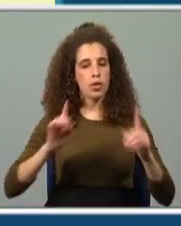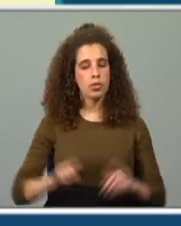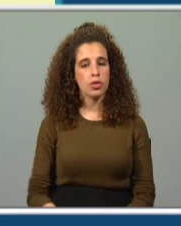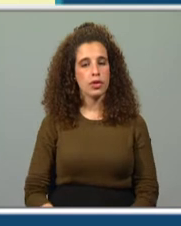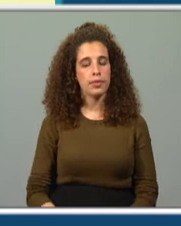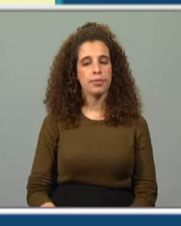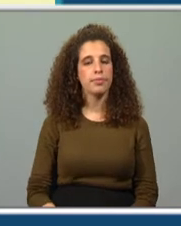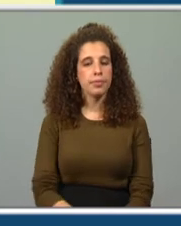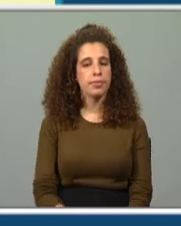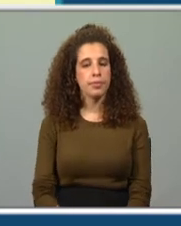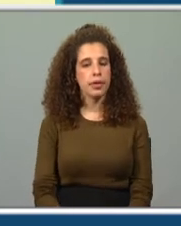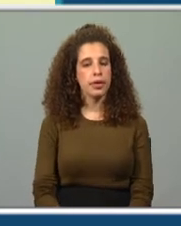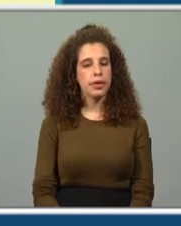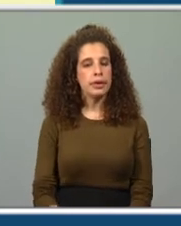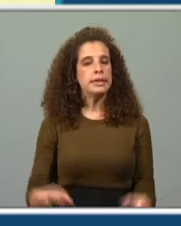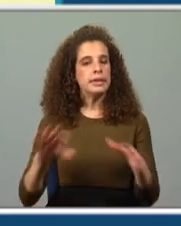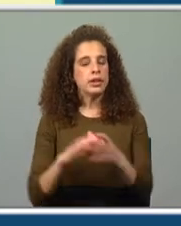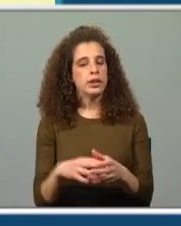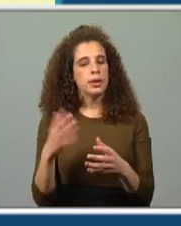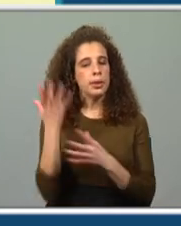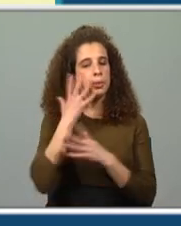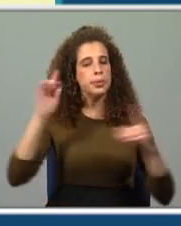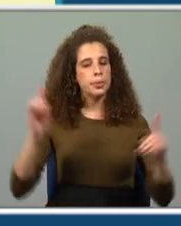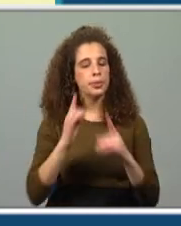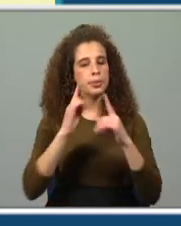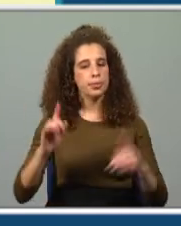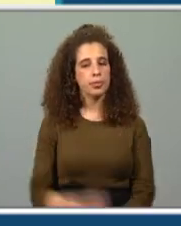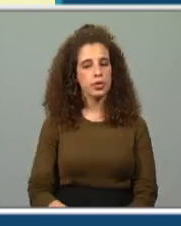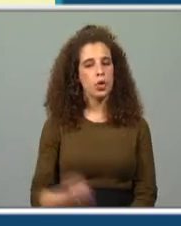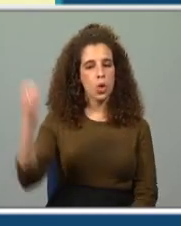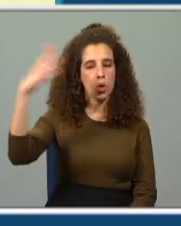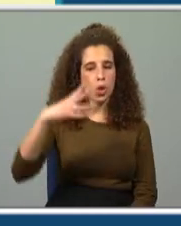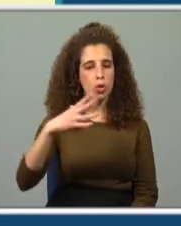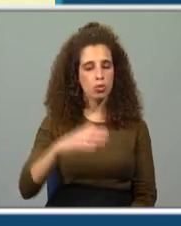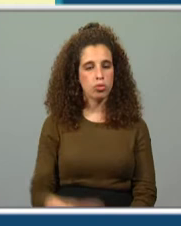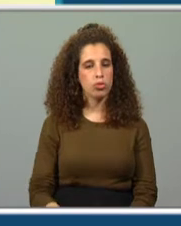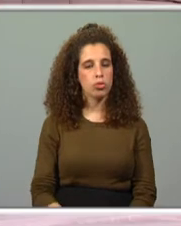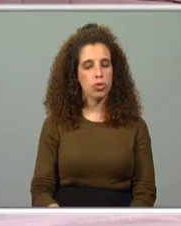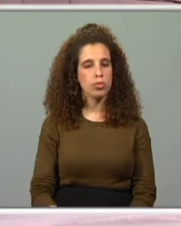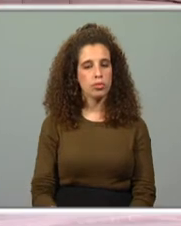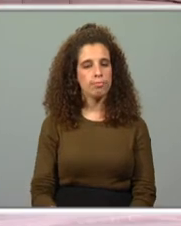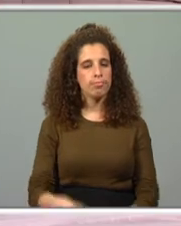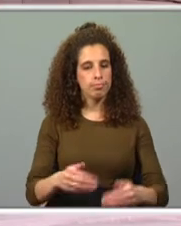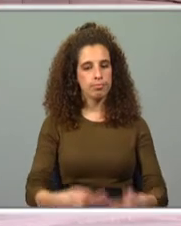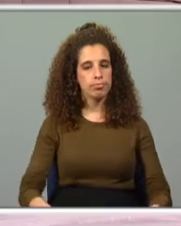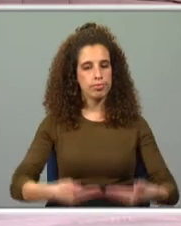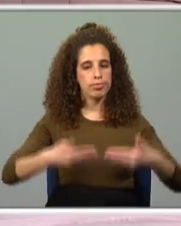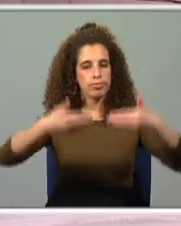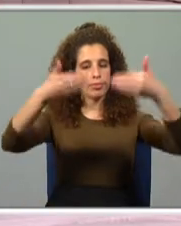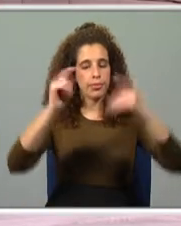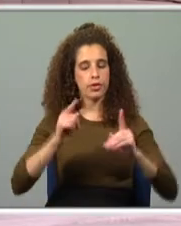filarmónica Harmonia e Progresso em relativa sintonia musical. Luzes, sobe o pano. Então é assim que começa a nossa